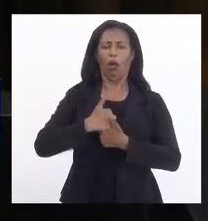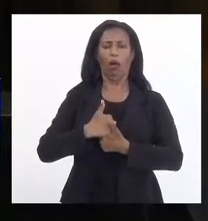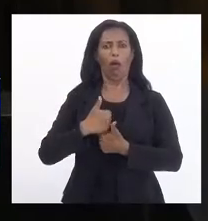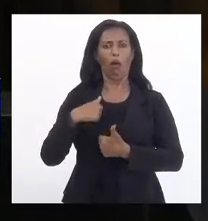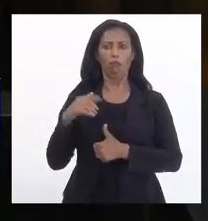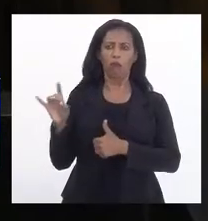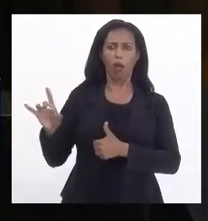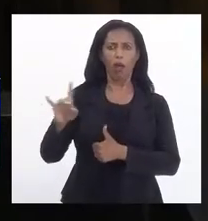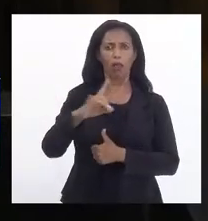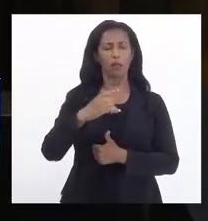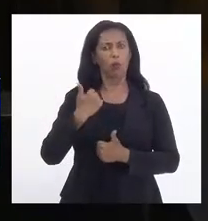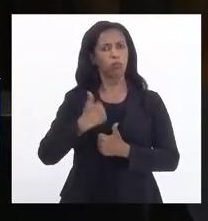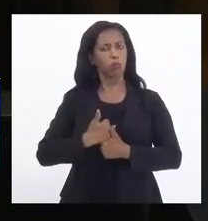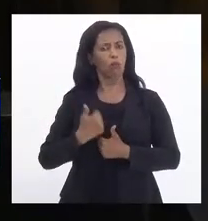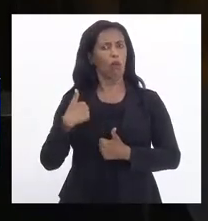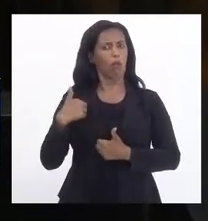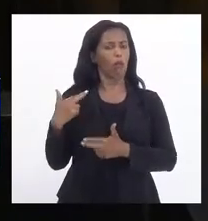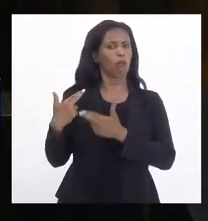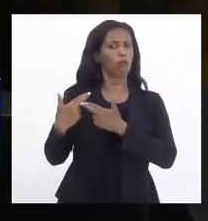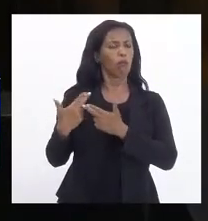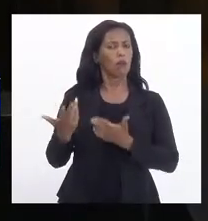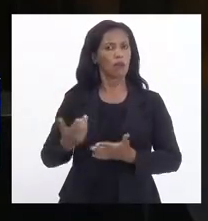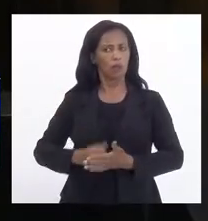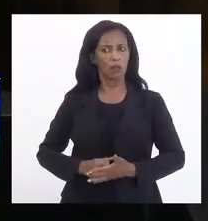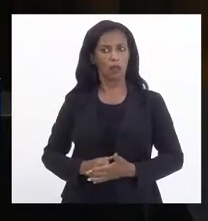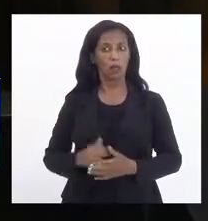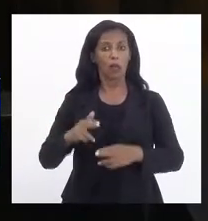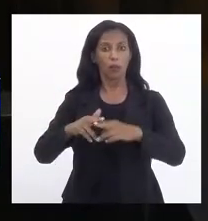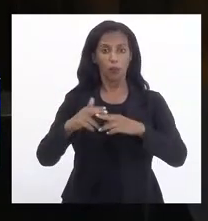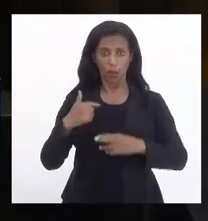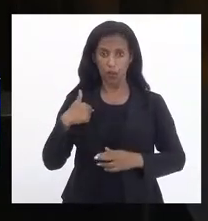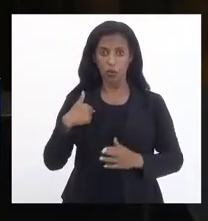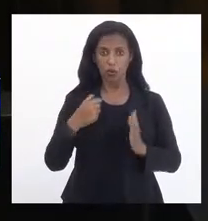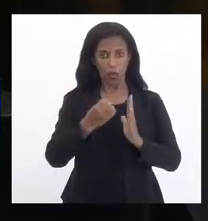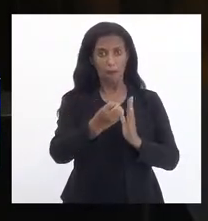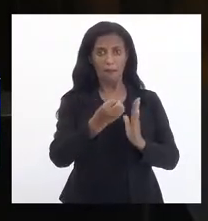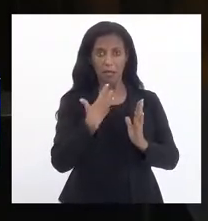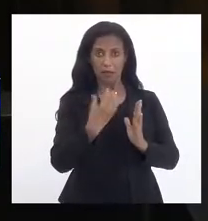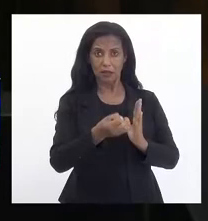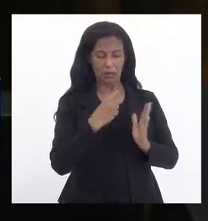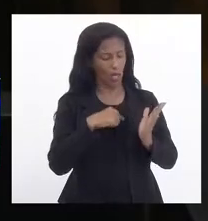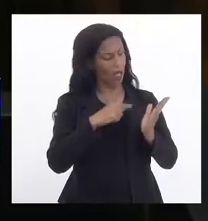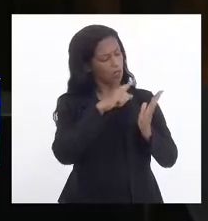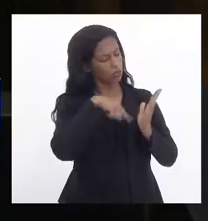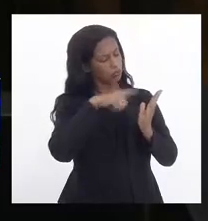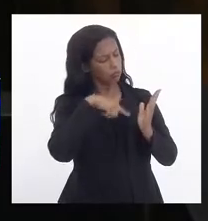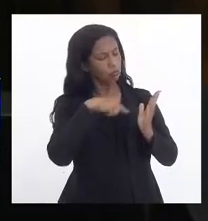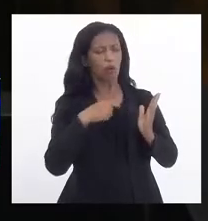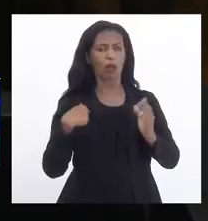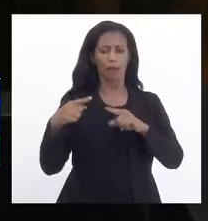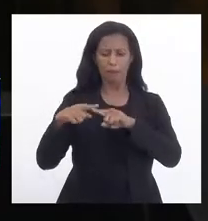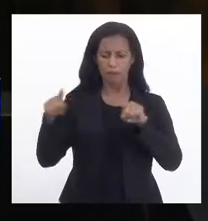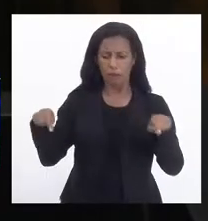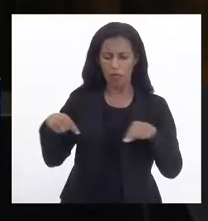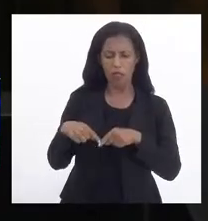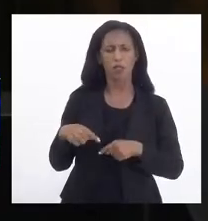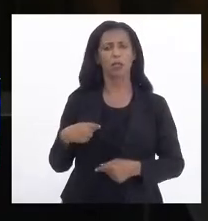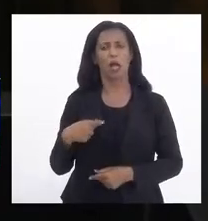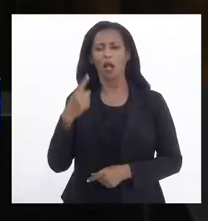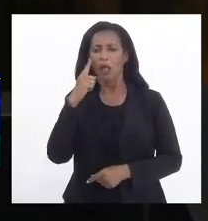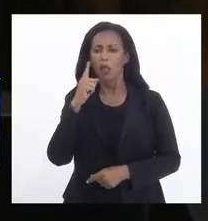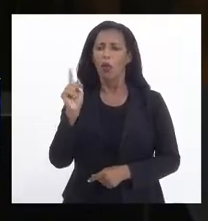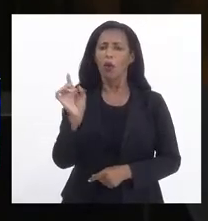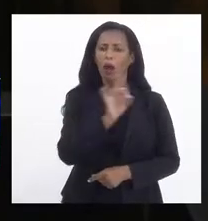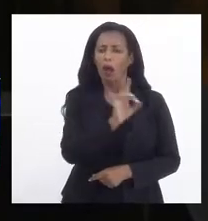um. Então, é por isso que eu estou aqui, olha. Eu recebo as mensagens, eu recebo no gabinete, eu escuto